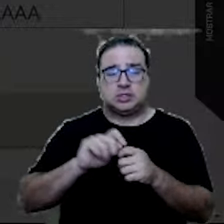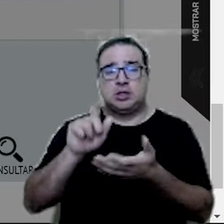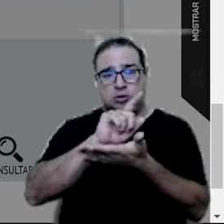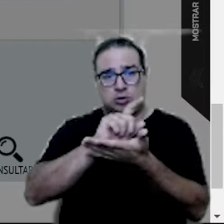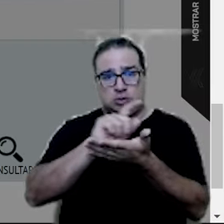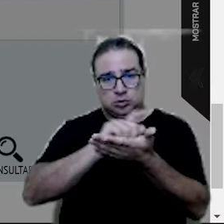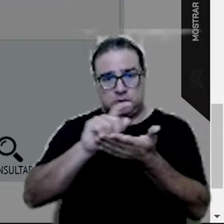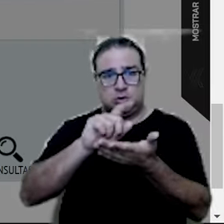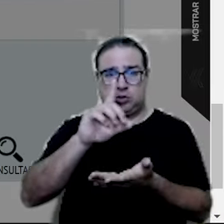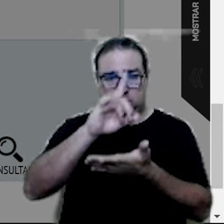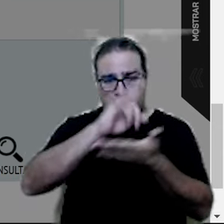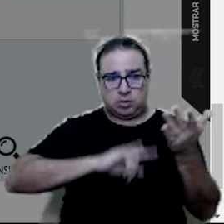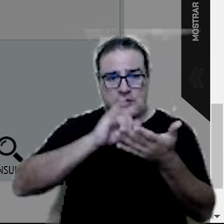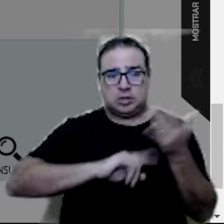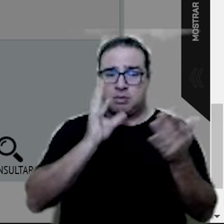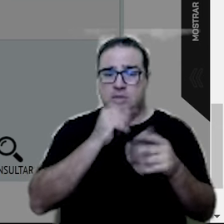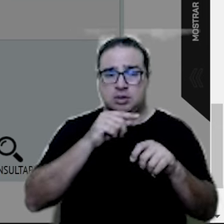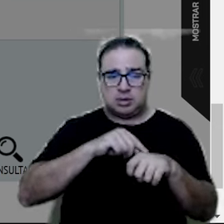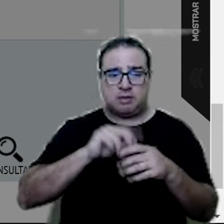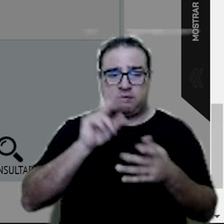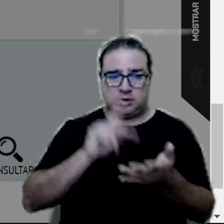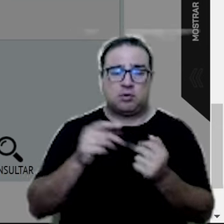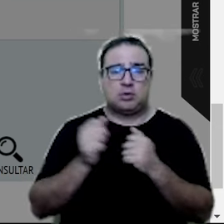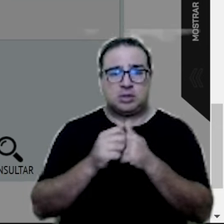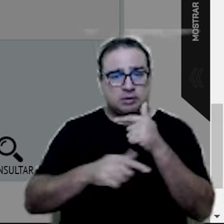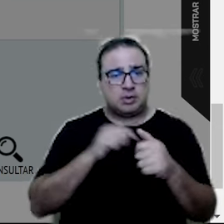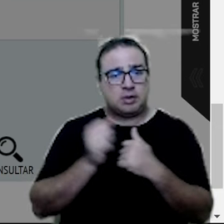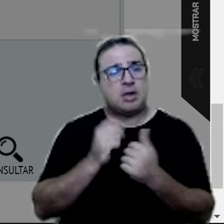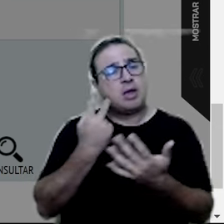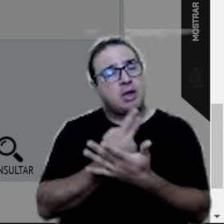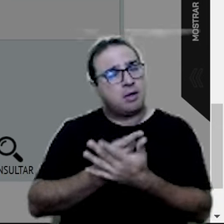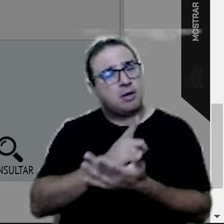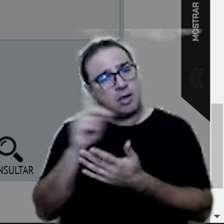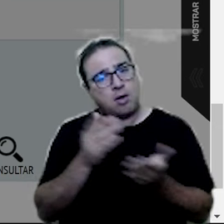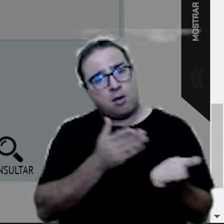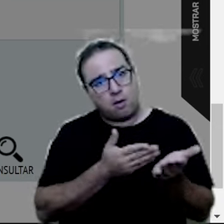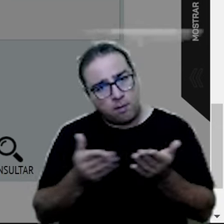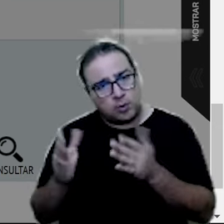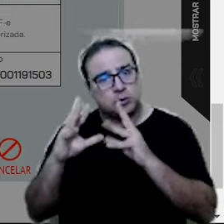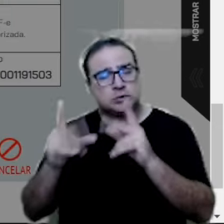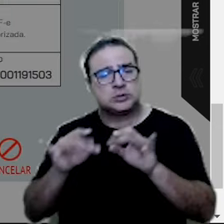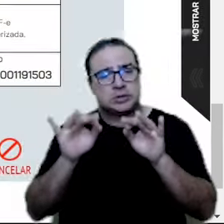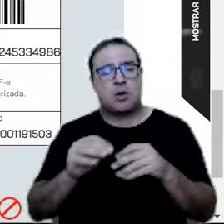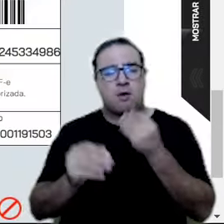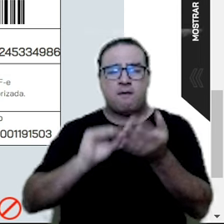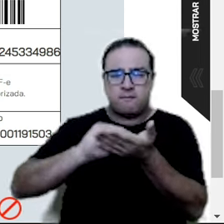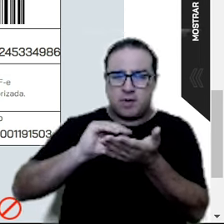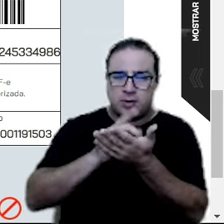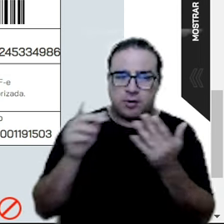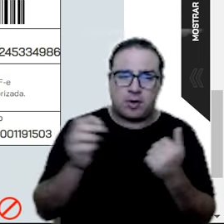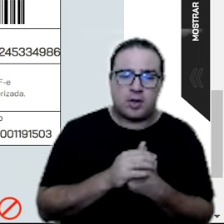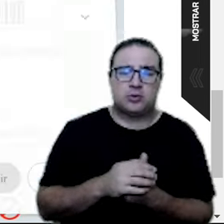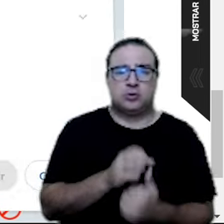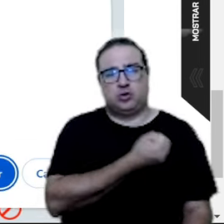documento Ele carrega um pouquinho porque é o momento da Verdade né Se tiver algum erro lá na transmissão se você tiver colocado